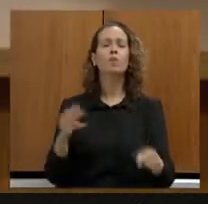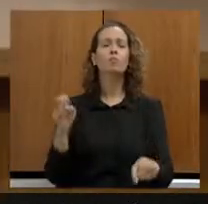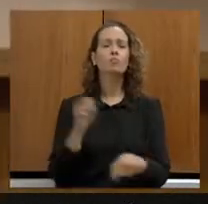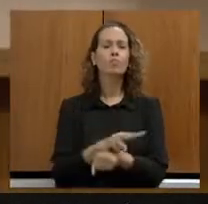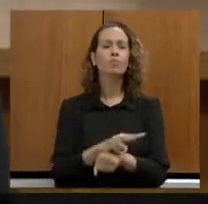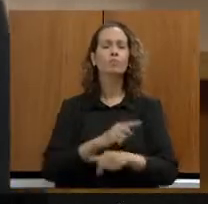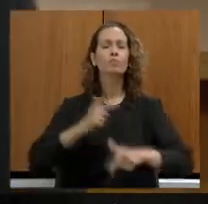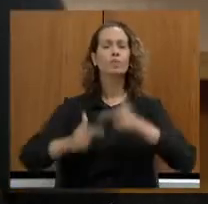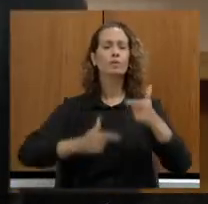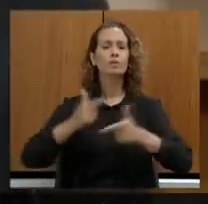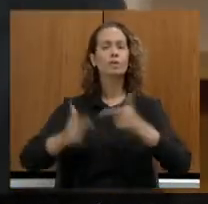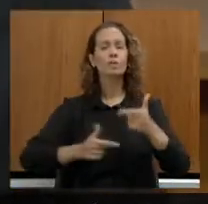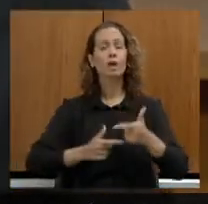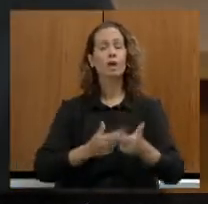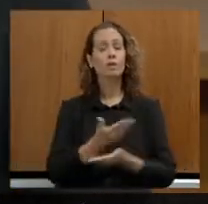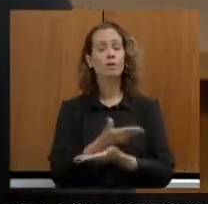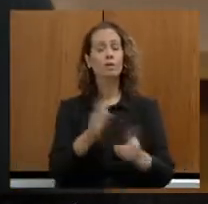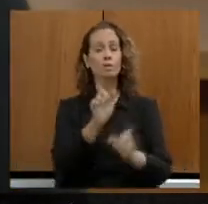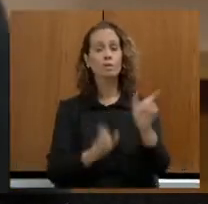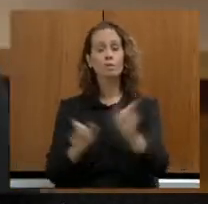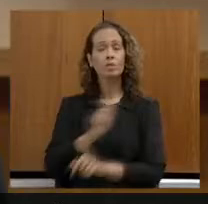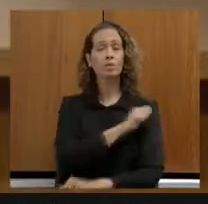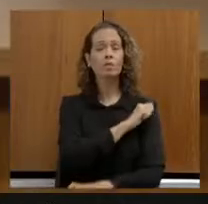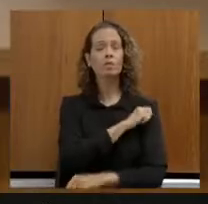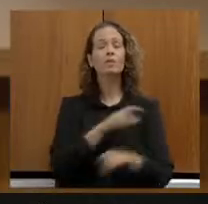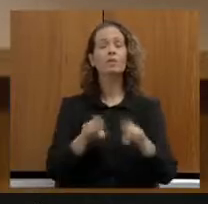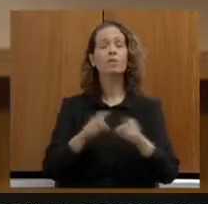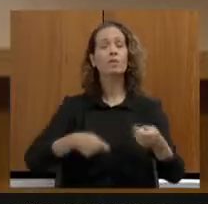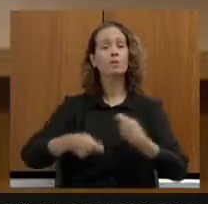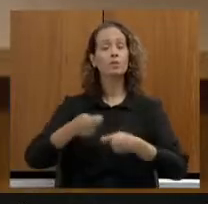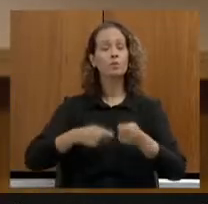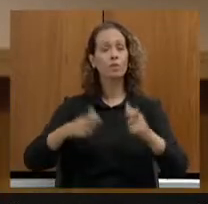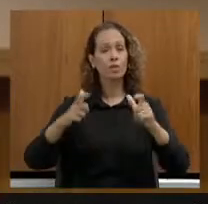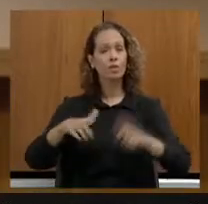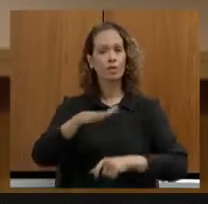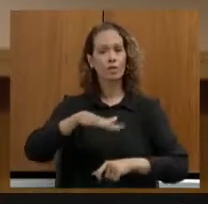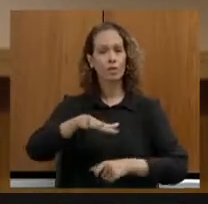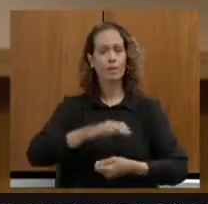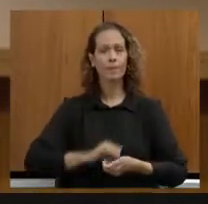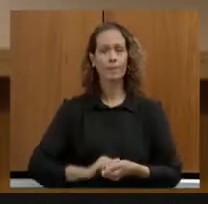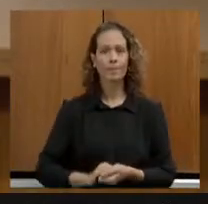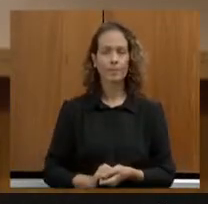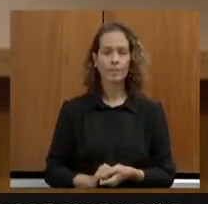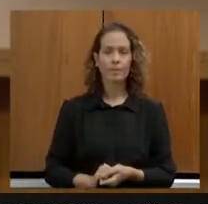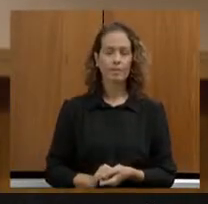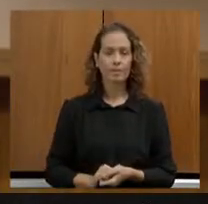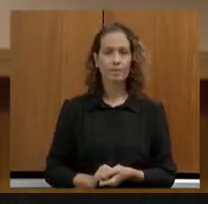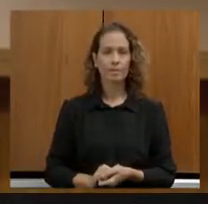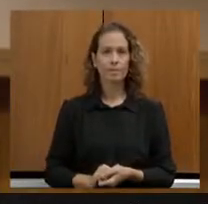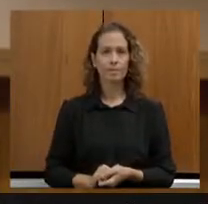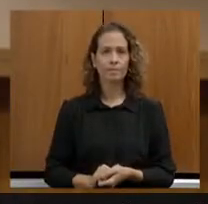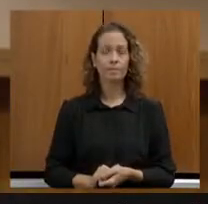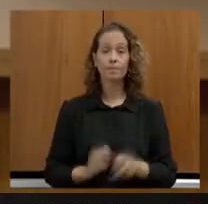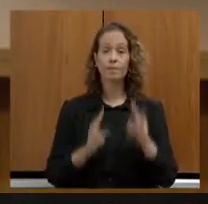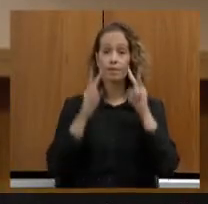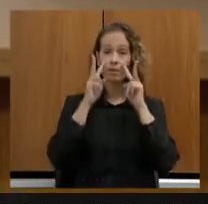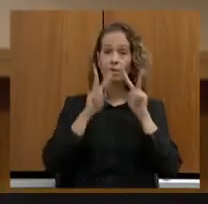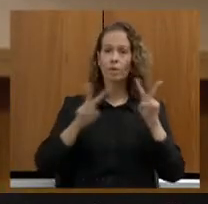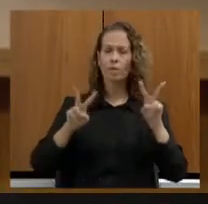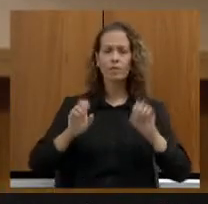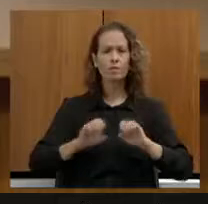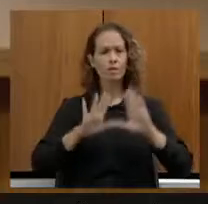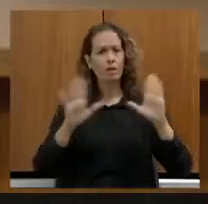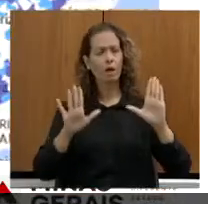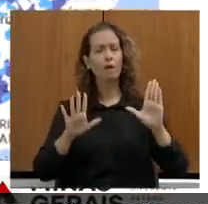desses nossos estudantes e de dinamismo da economia local por favor aí visualmente né